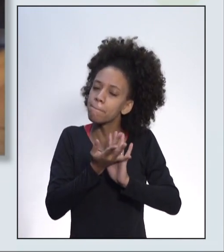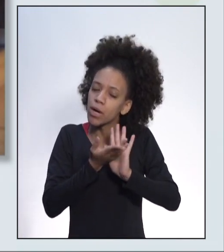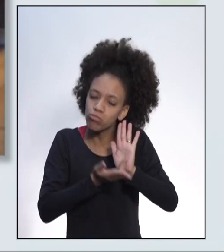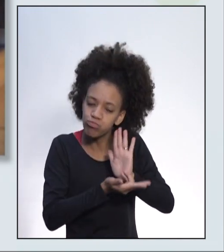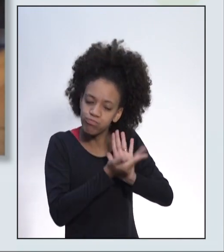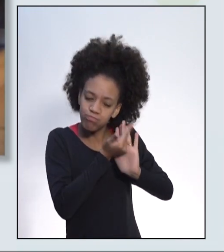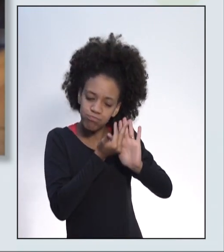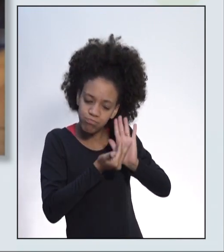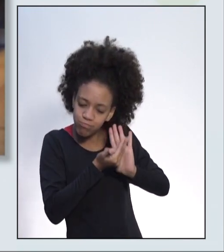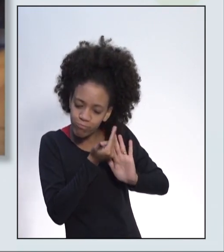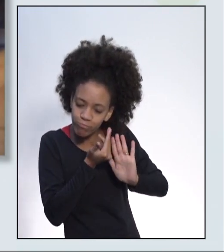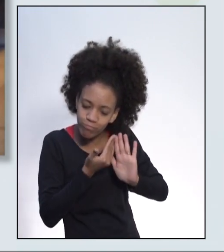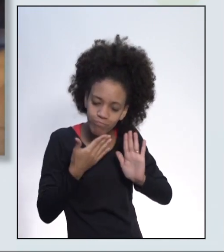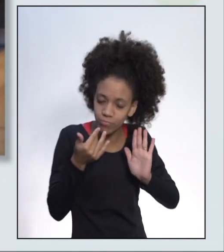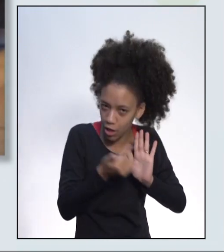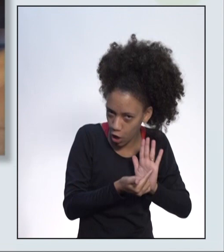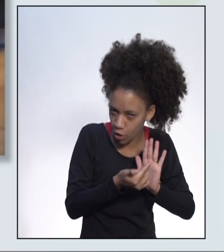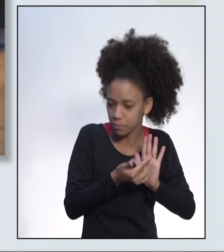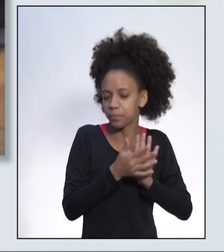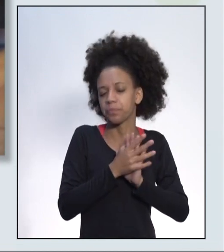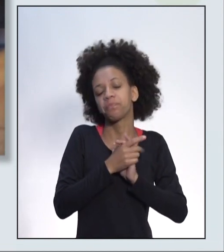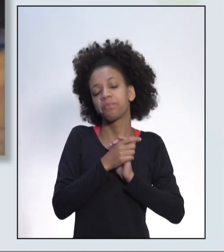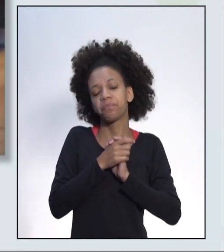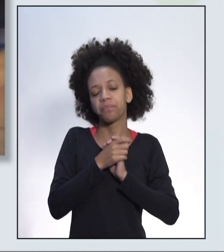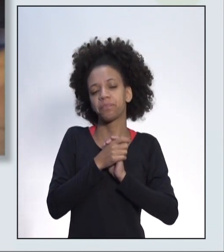colorido melhor aqui pro meu zine.